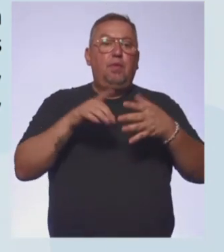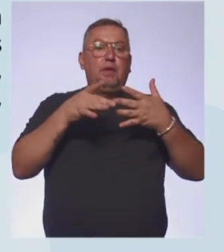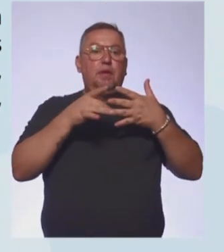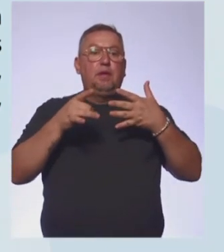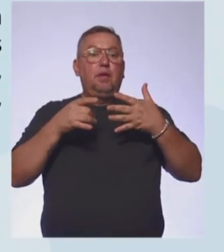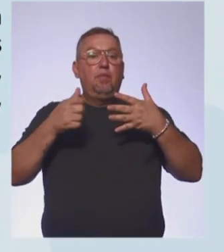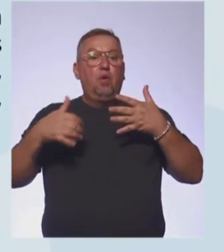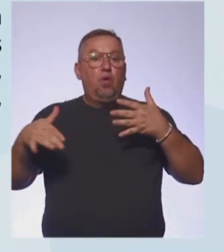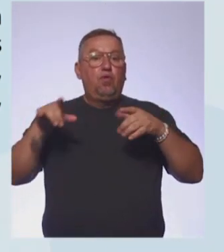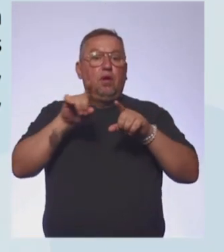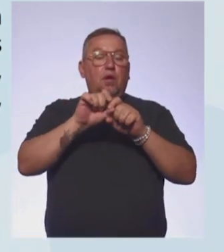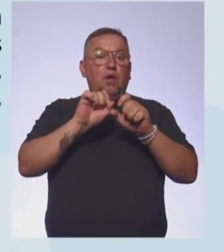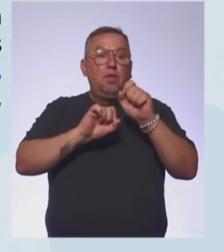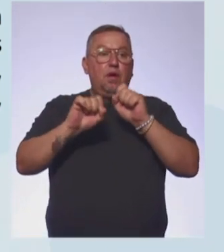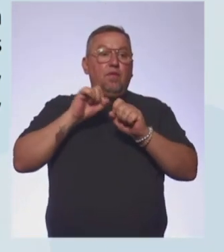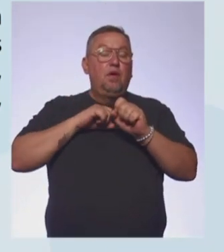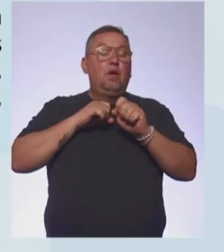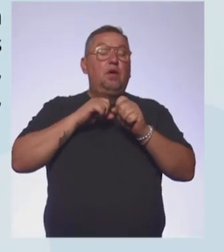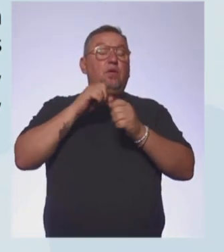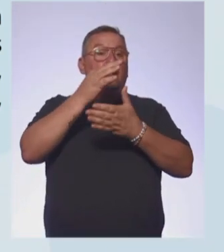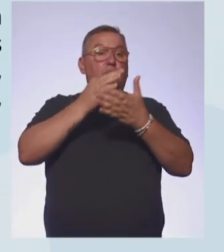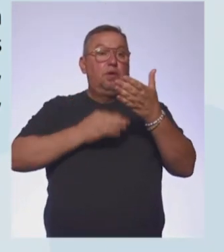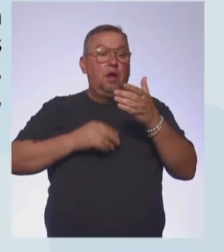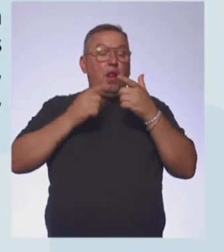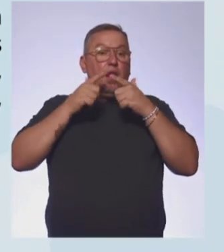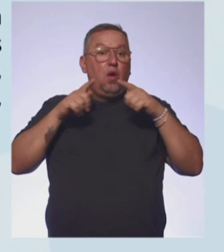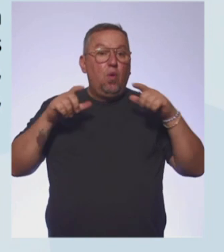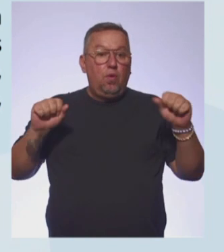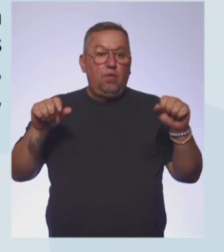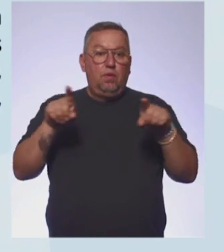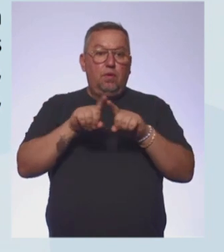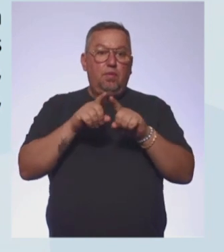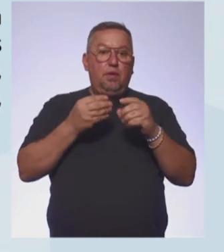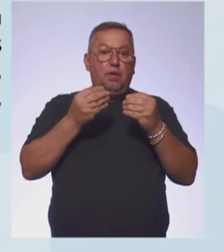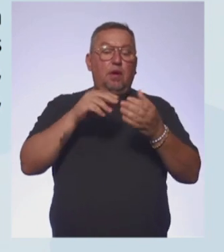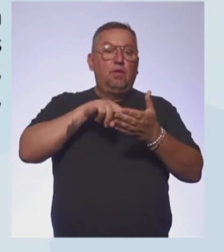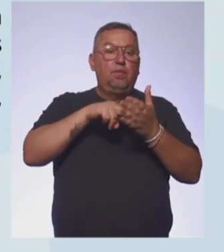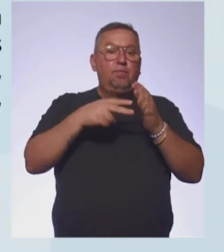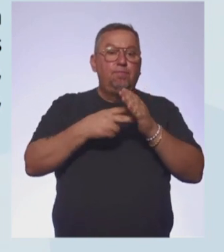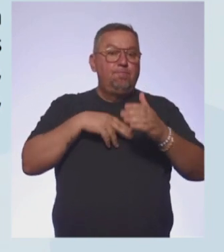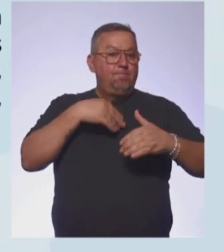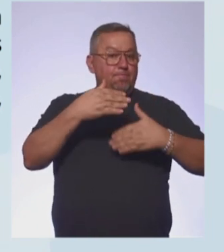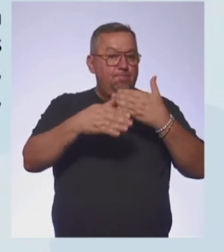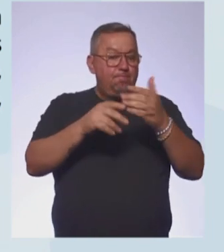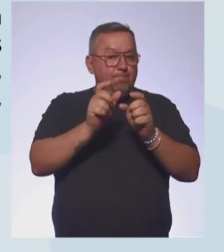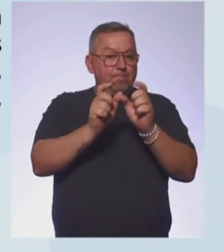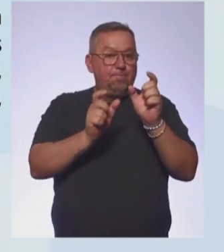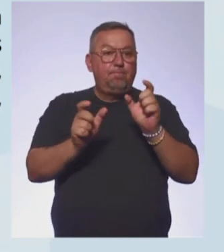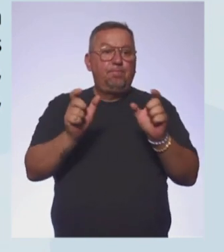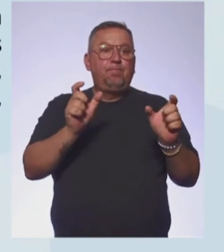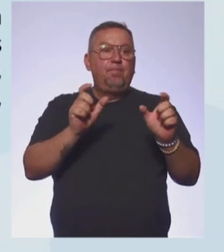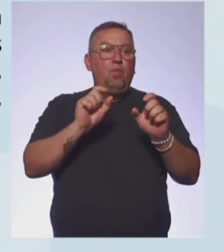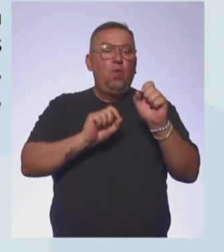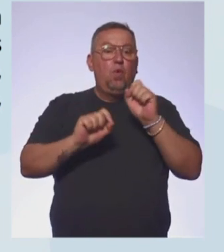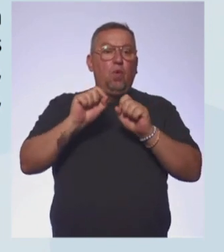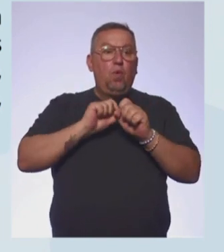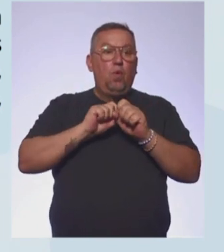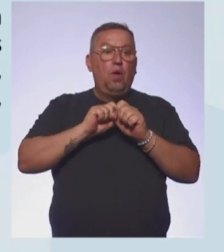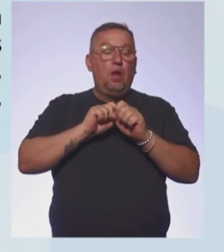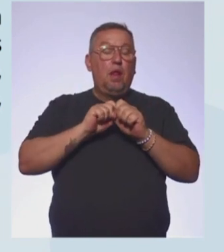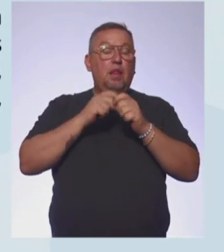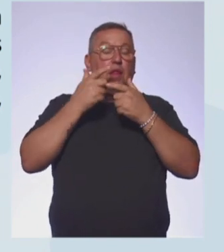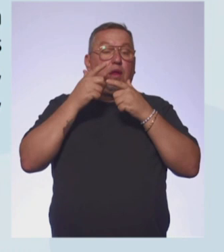que formam um texto linguístico e atribuir um significado para essas sequências de palavras. No caso da linguagem